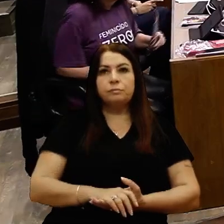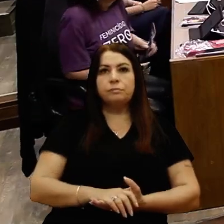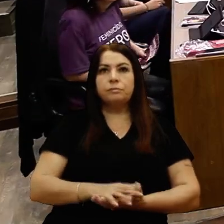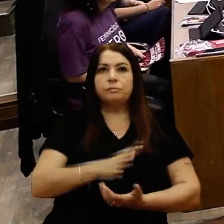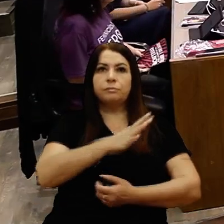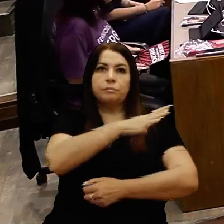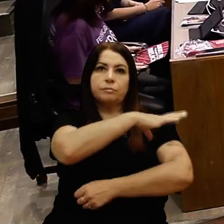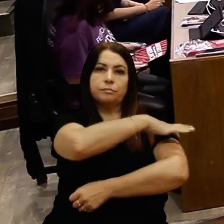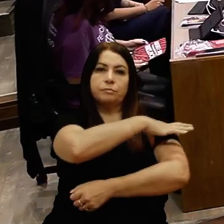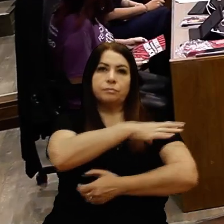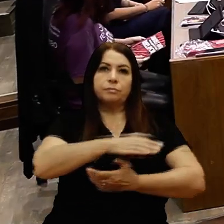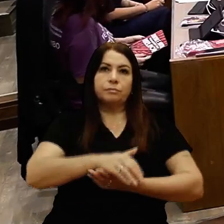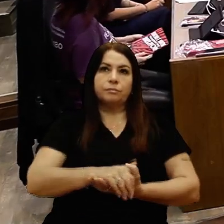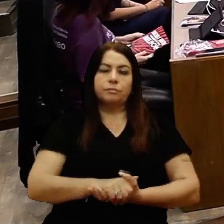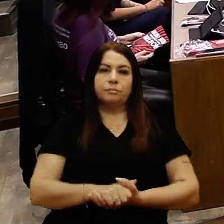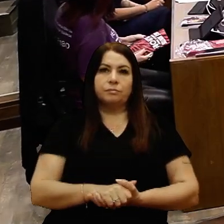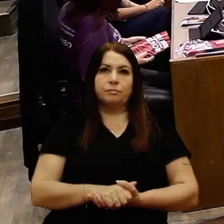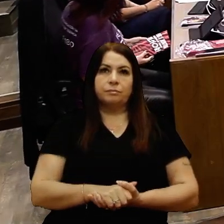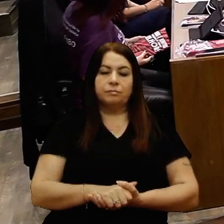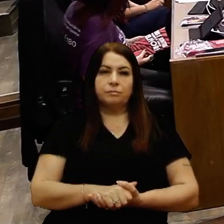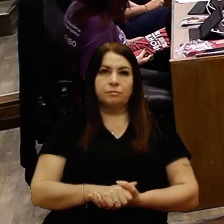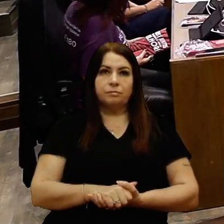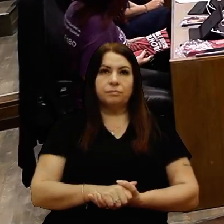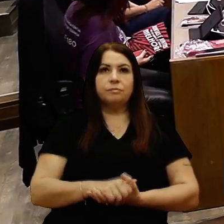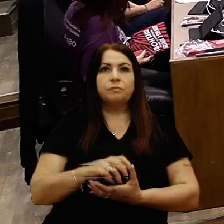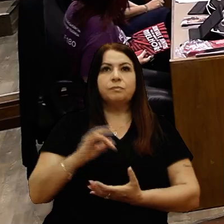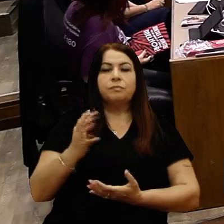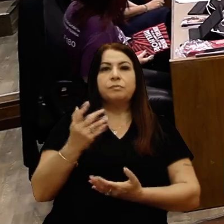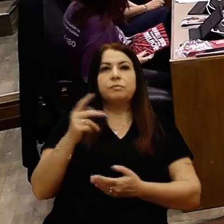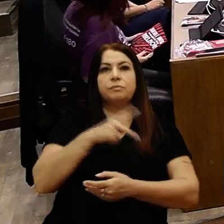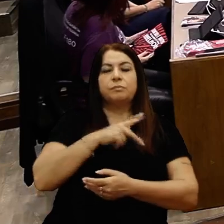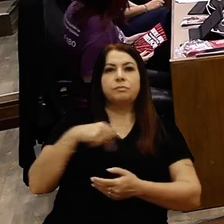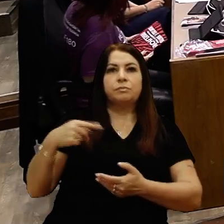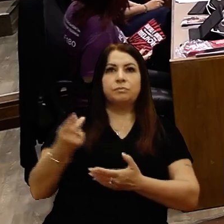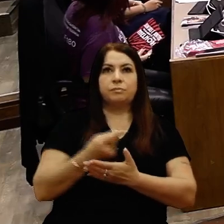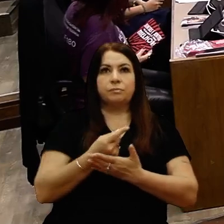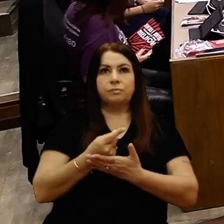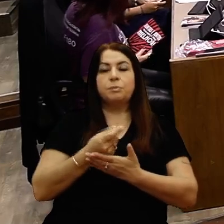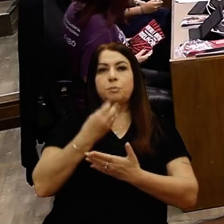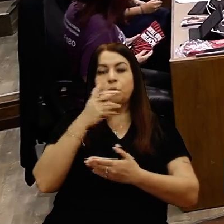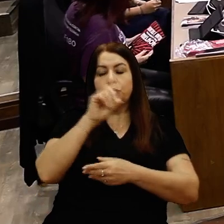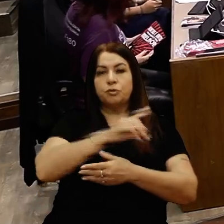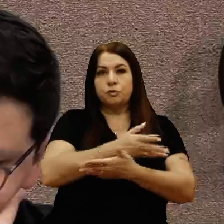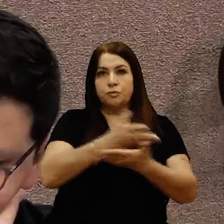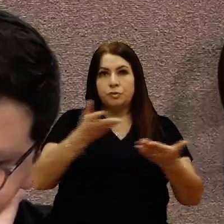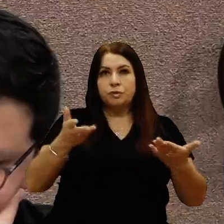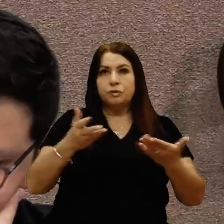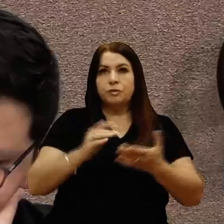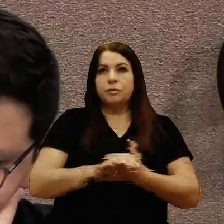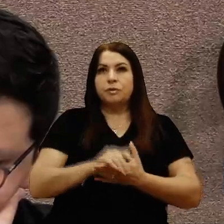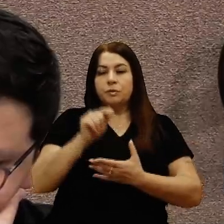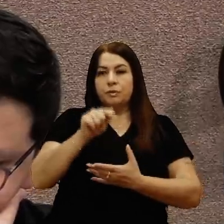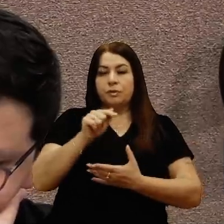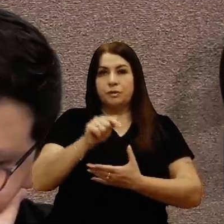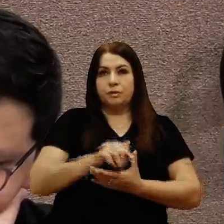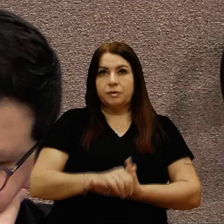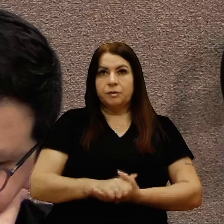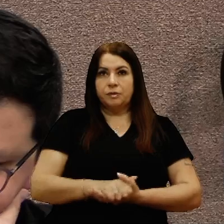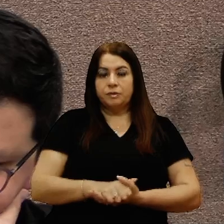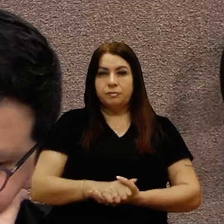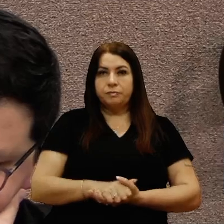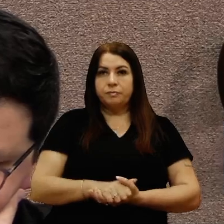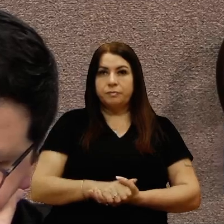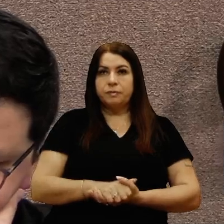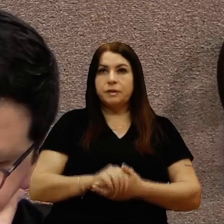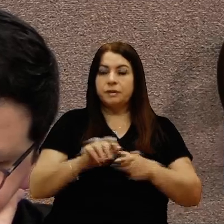Ramon. Senhor presidente, nobres colegas aqui presentes, o meu bom dia a todos que estão aqui presentes no plenário